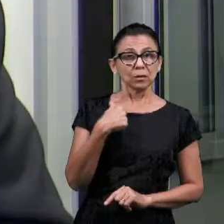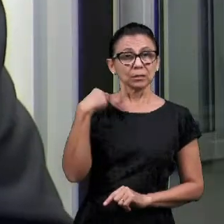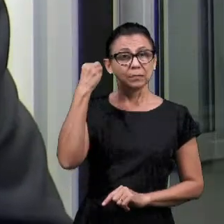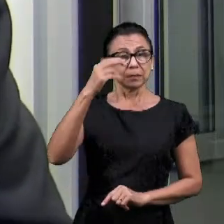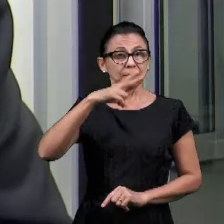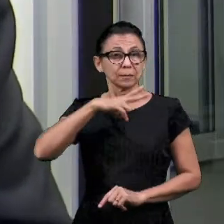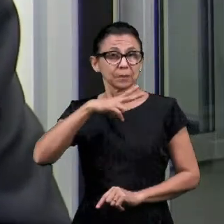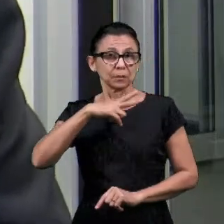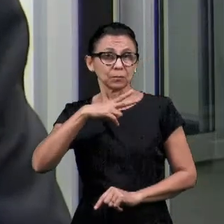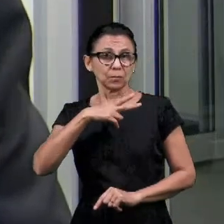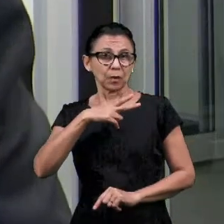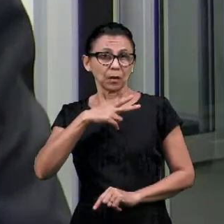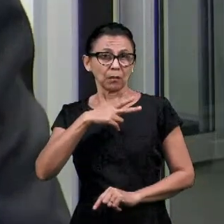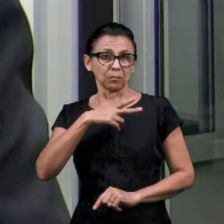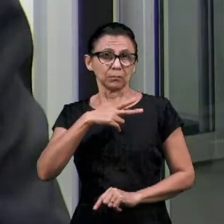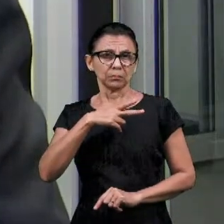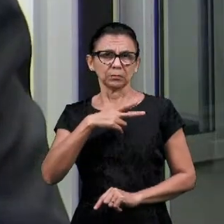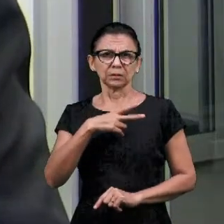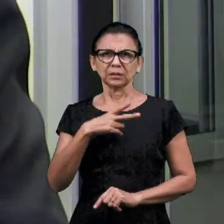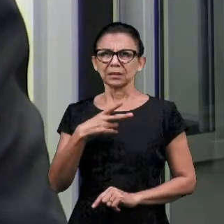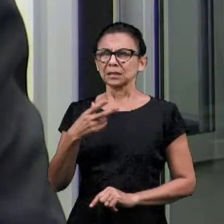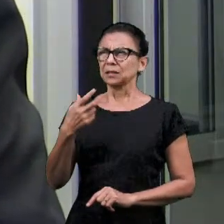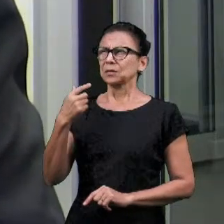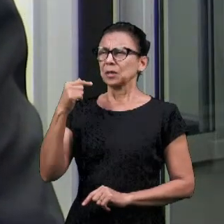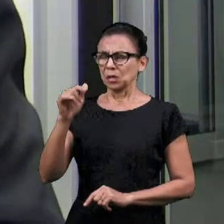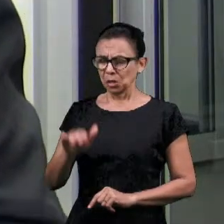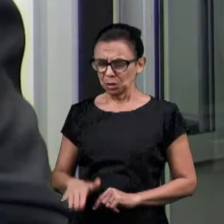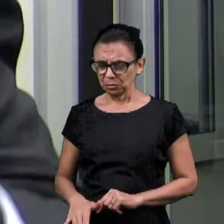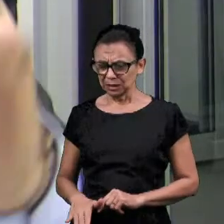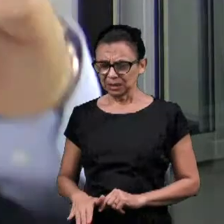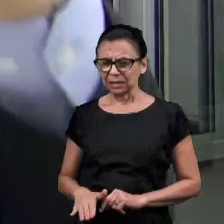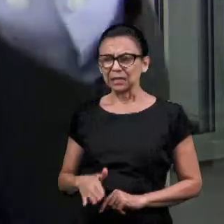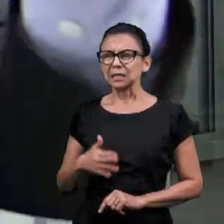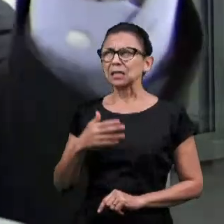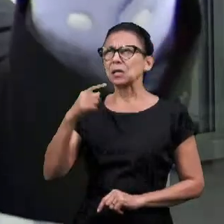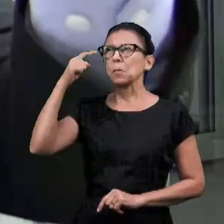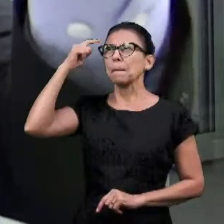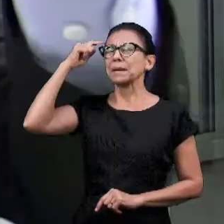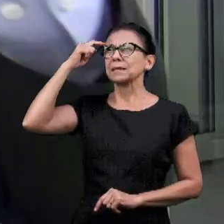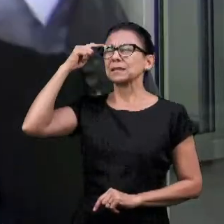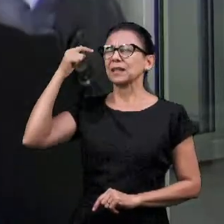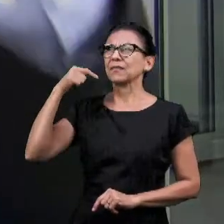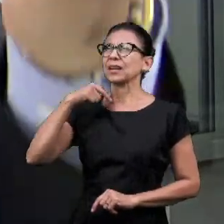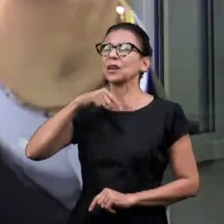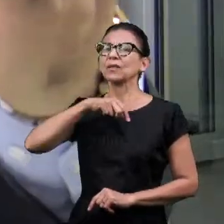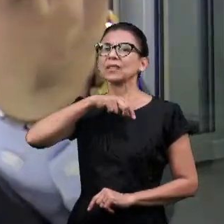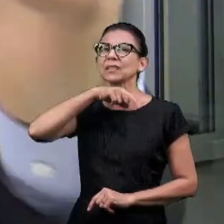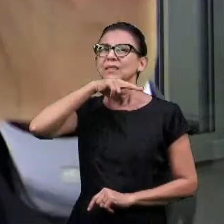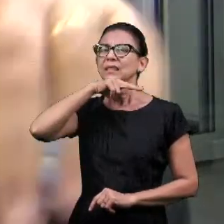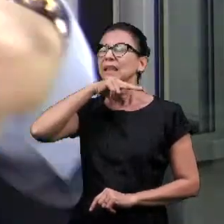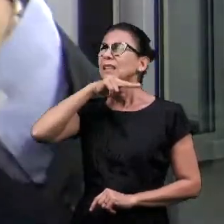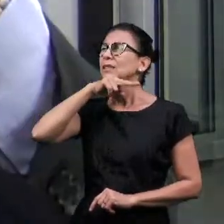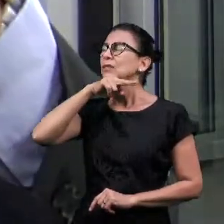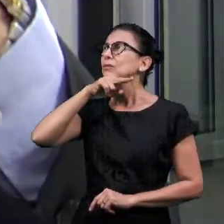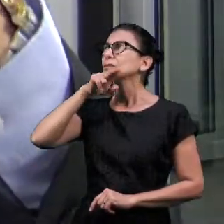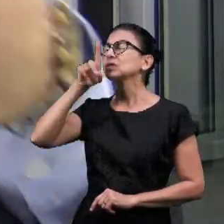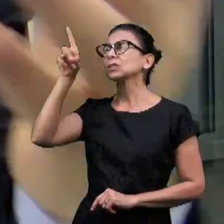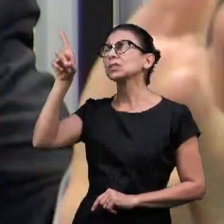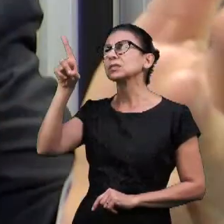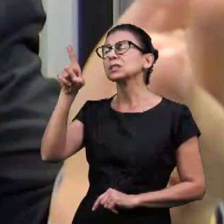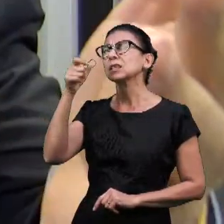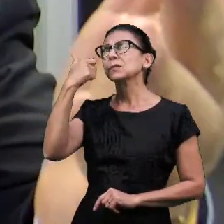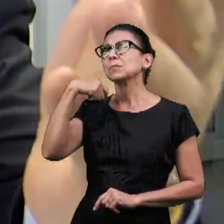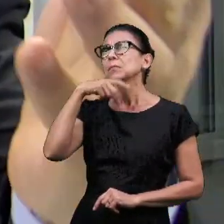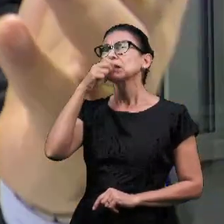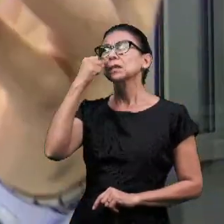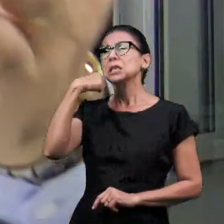eu era criança, eu achava que eu era neto de Deus, né? Ou seja, os meus pais são servos de Deus e eu tô junto